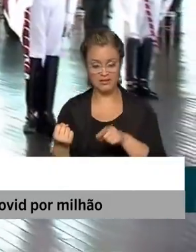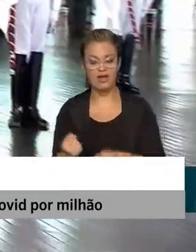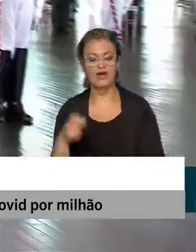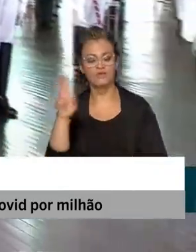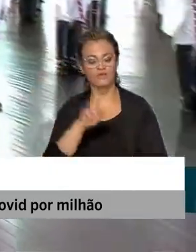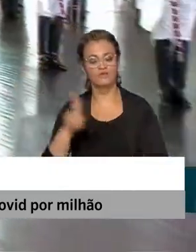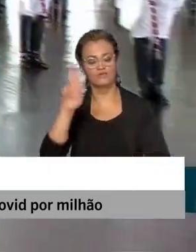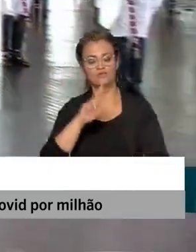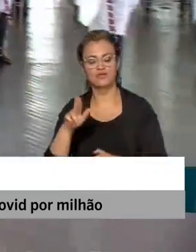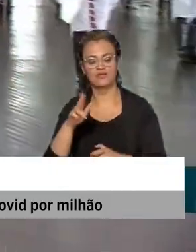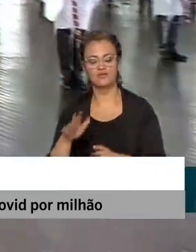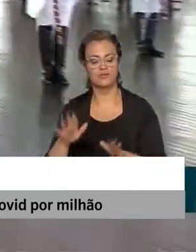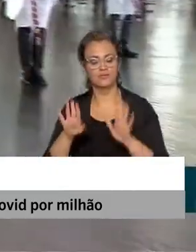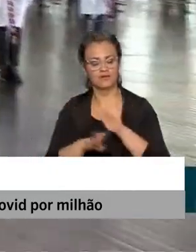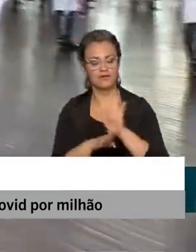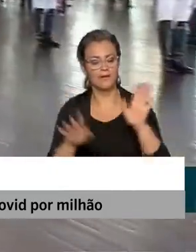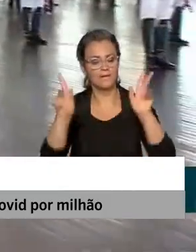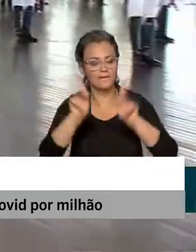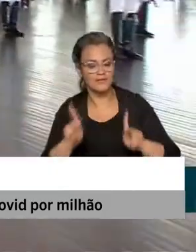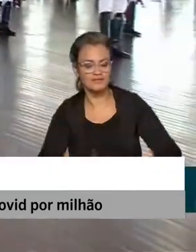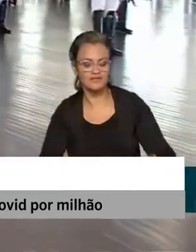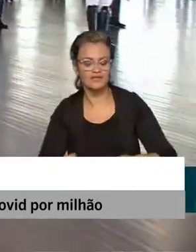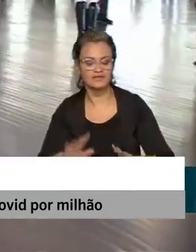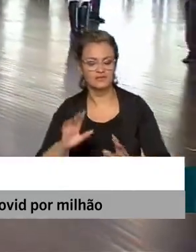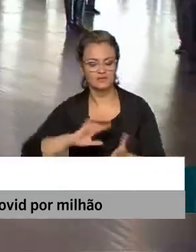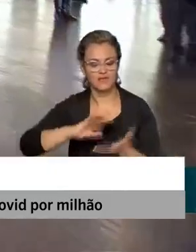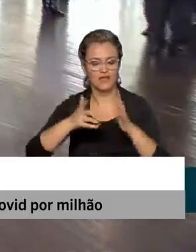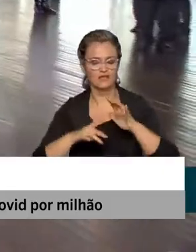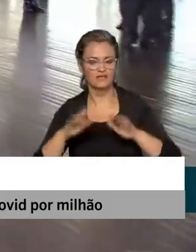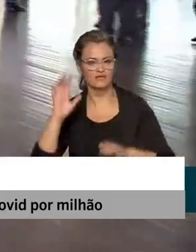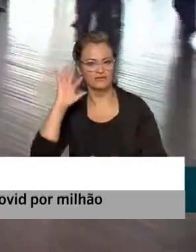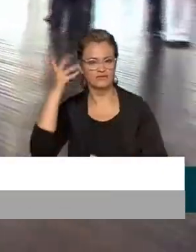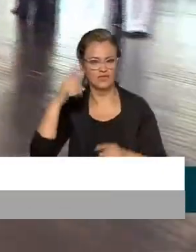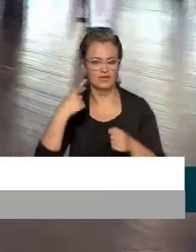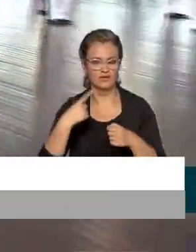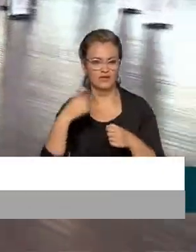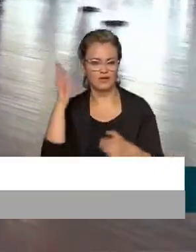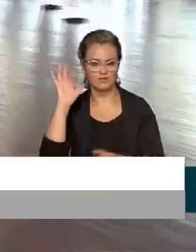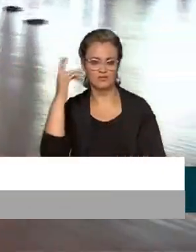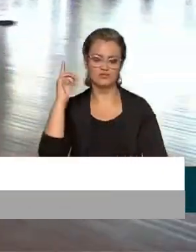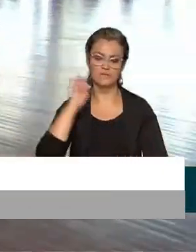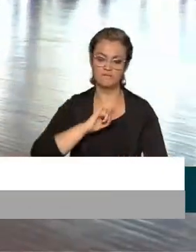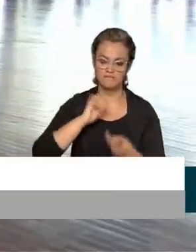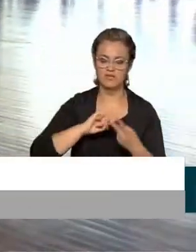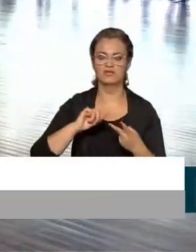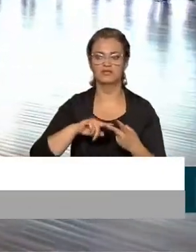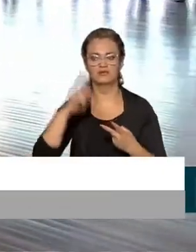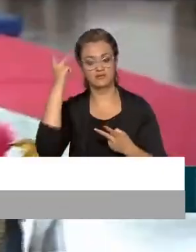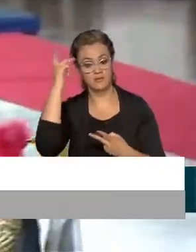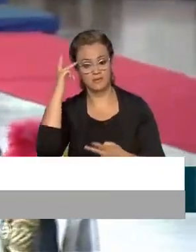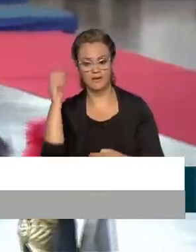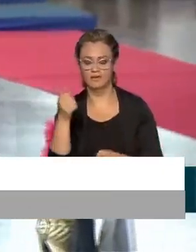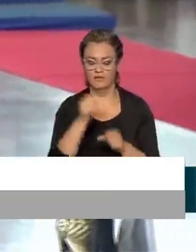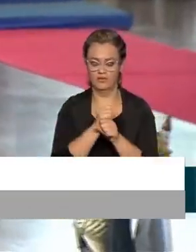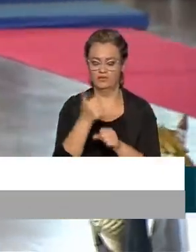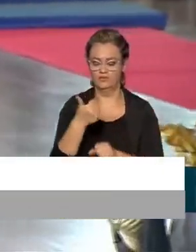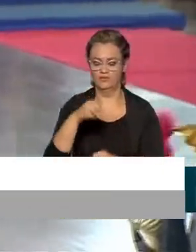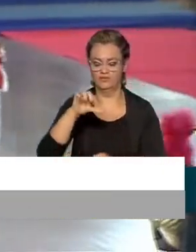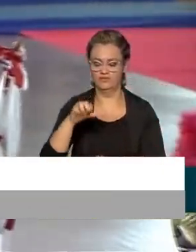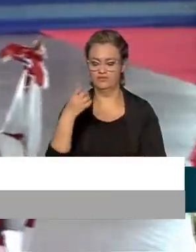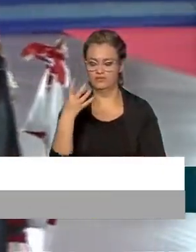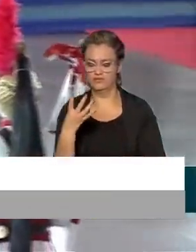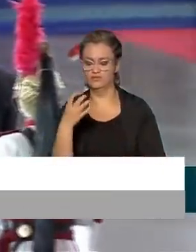foi utilizada na pacificação das revoltas liberais em Minas Gerais e em São Paulo em 1842,